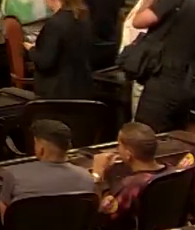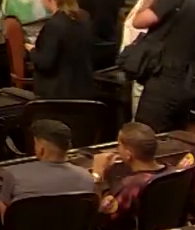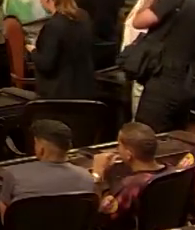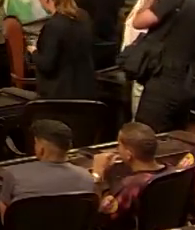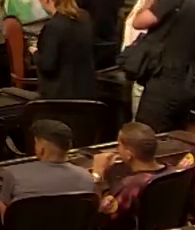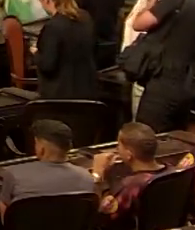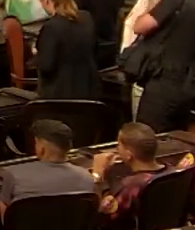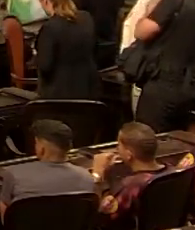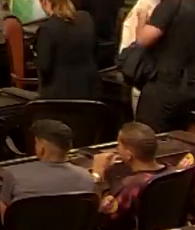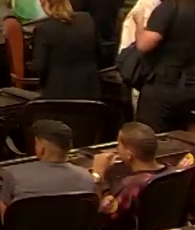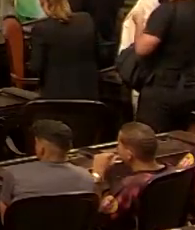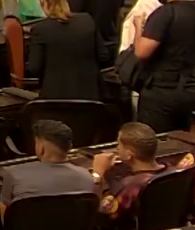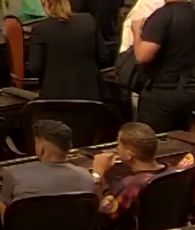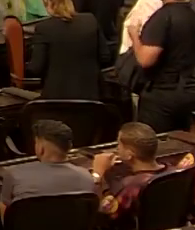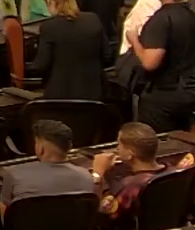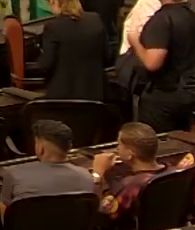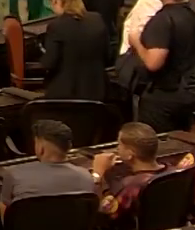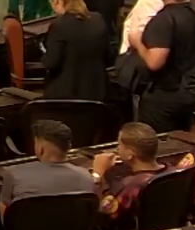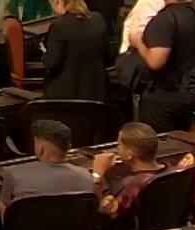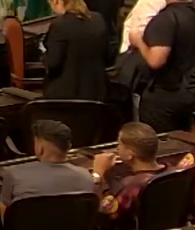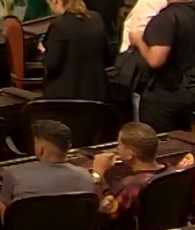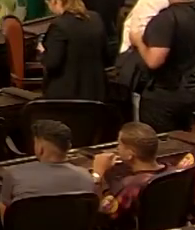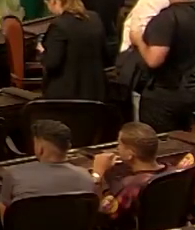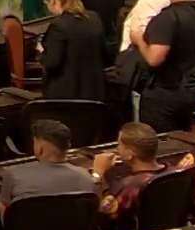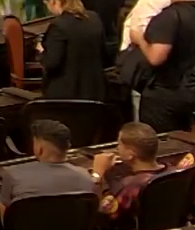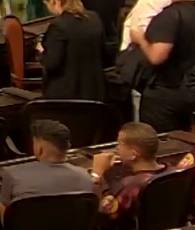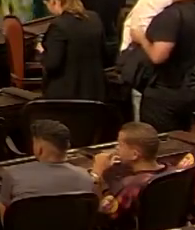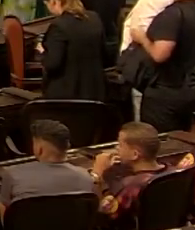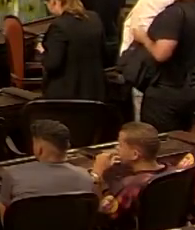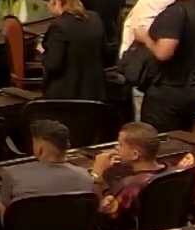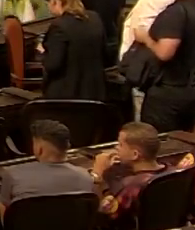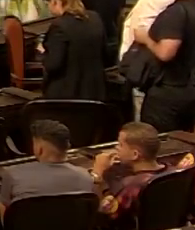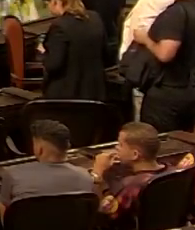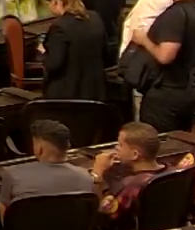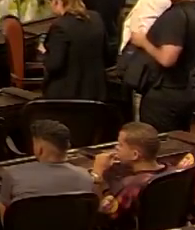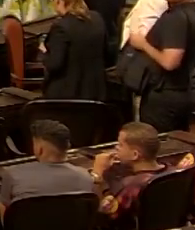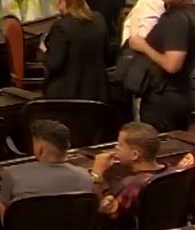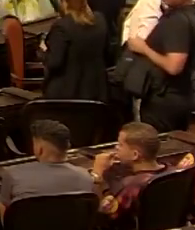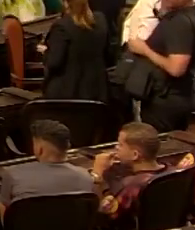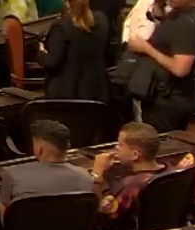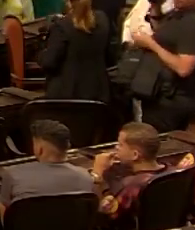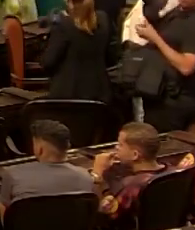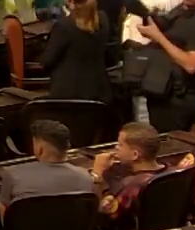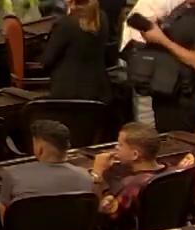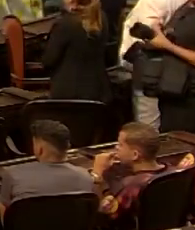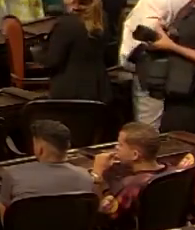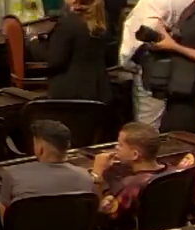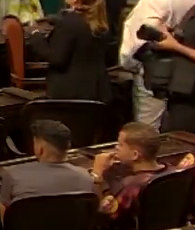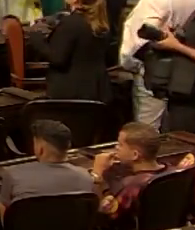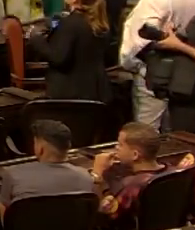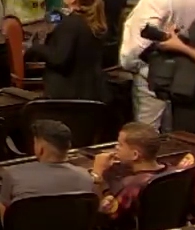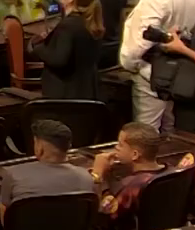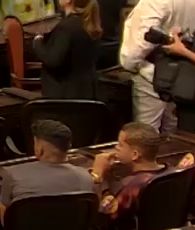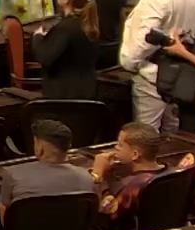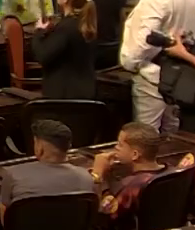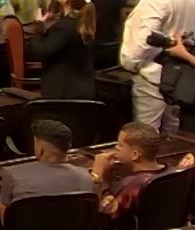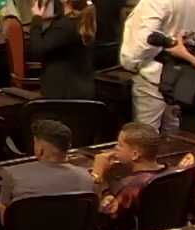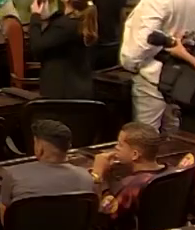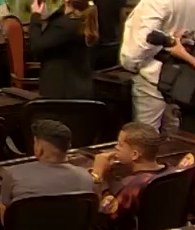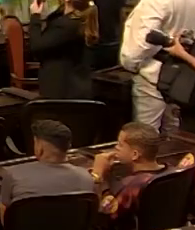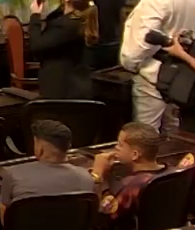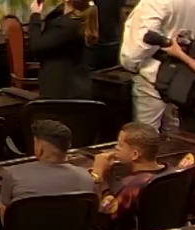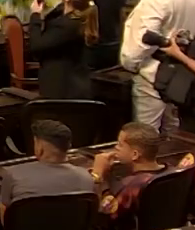de Olodum Marê, de governo no Anhê, tem Baxia de Exu. Irmão de Ogum, meu pai